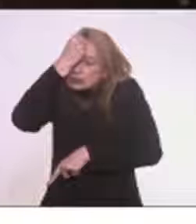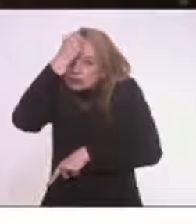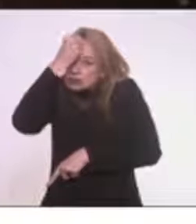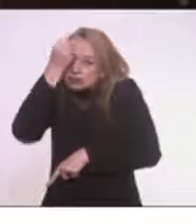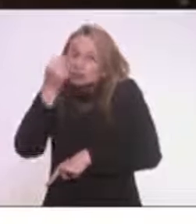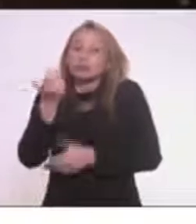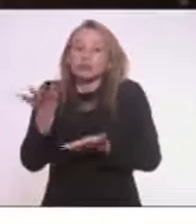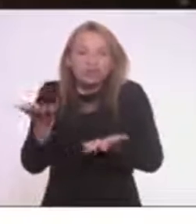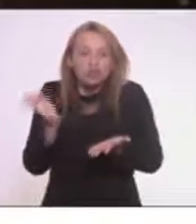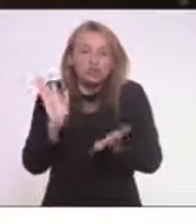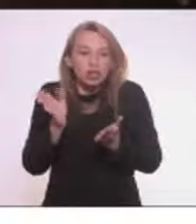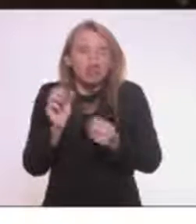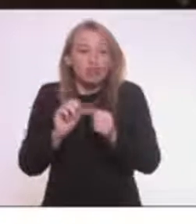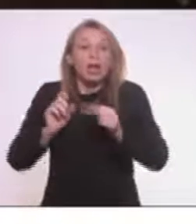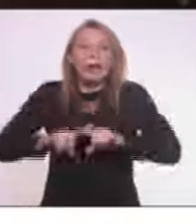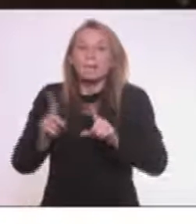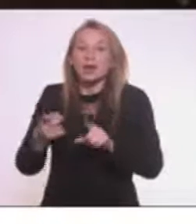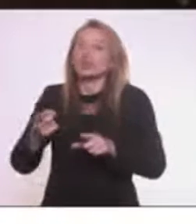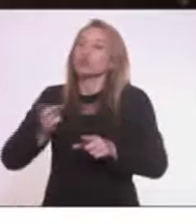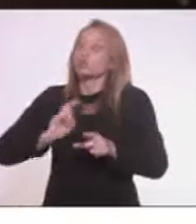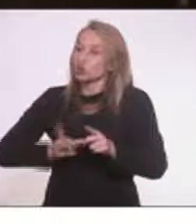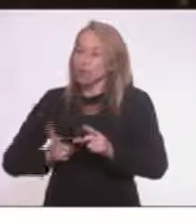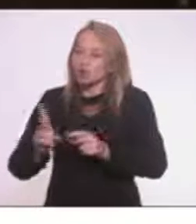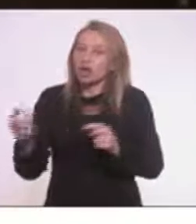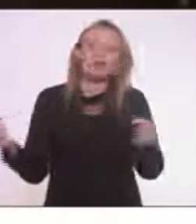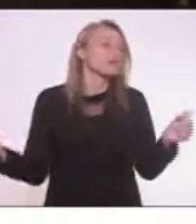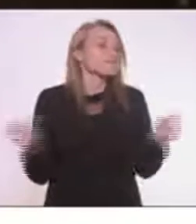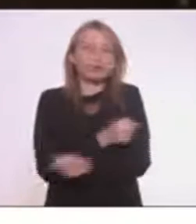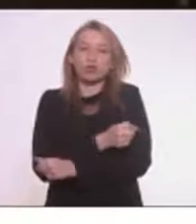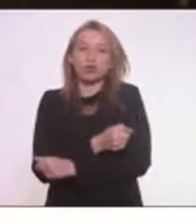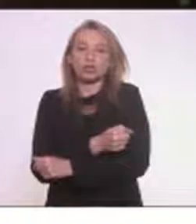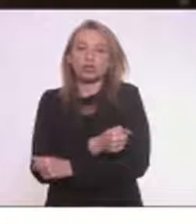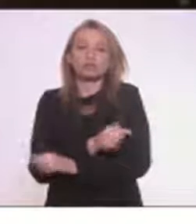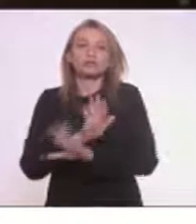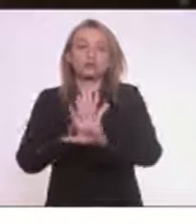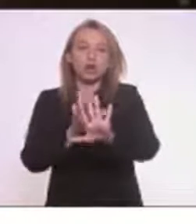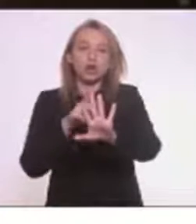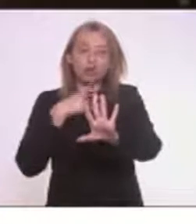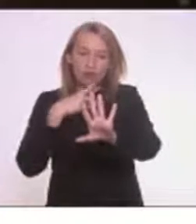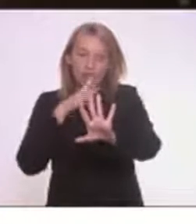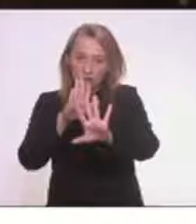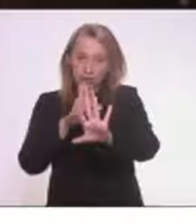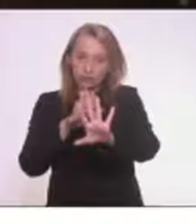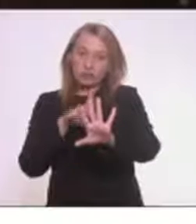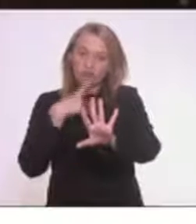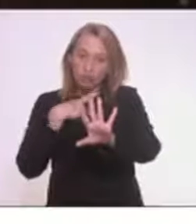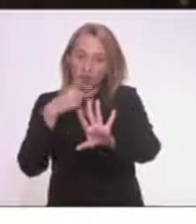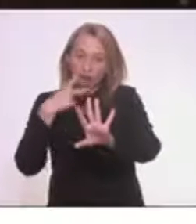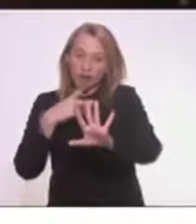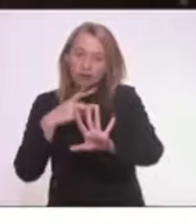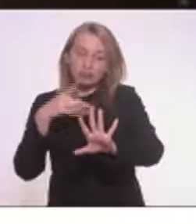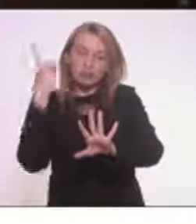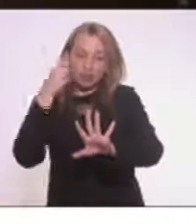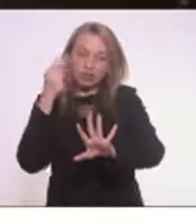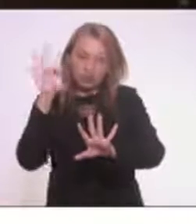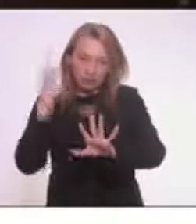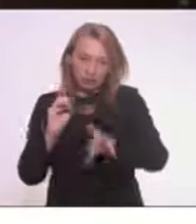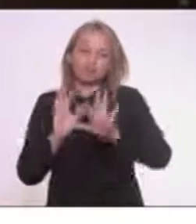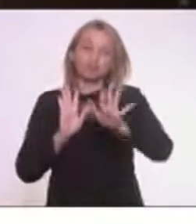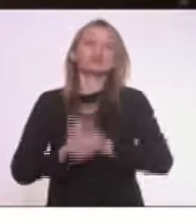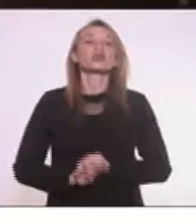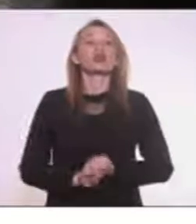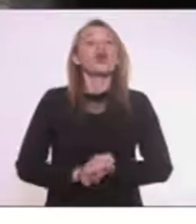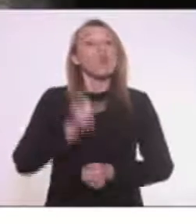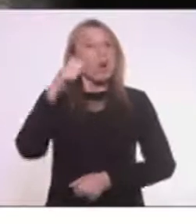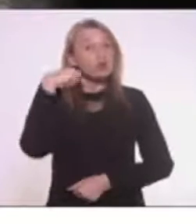isso já foi feito, mas continuarei discordando. Mas não me lembro. Então deixa eu aclarar, deputado. Mas não me lembro. Deixa eu aclarar, deputado Flávio.